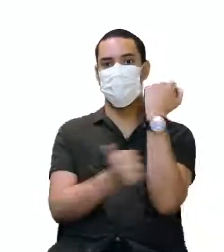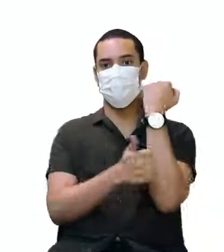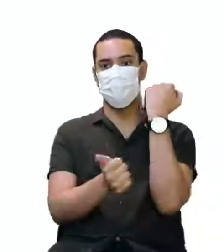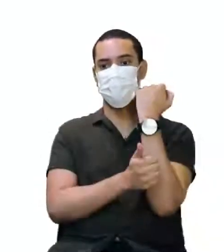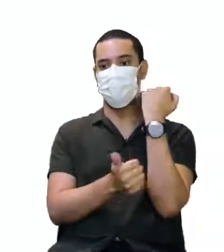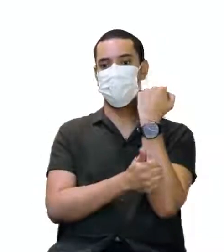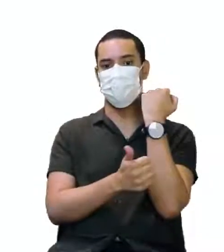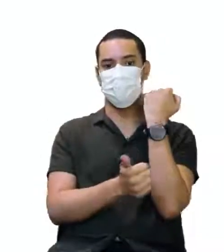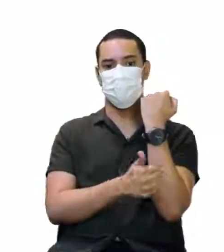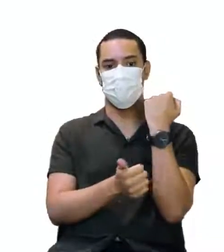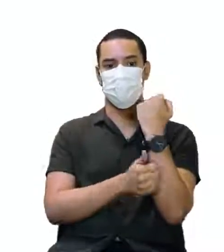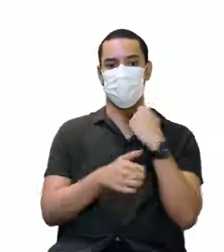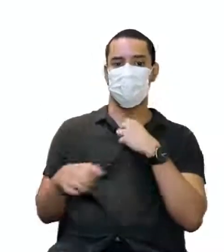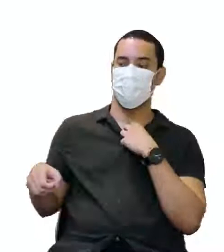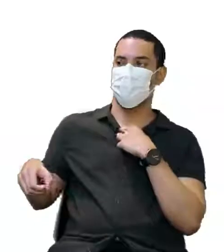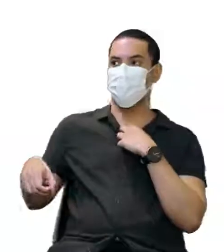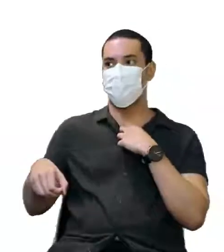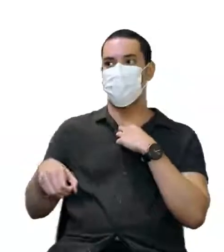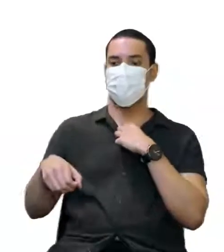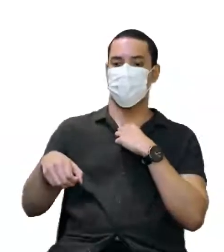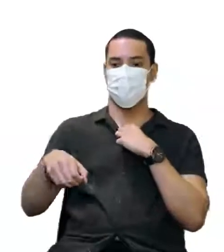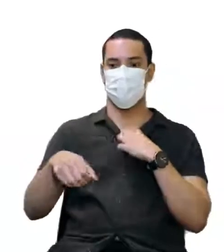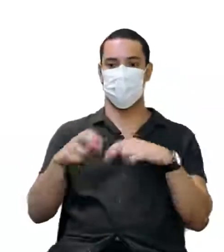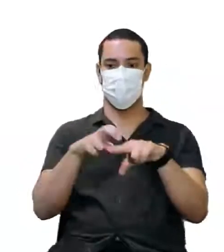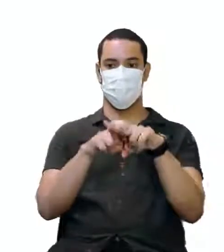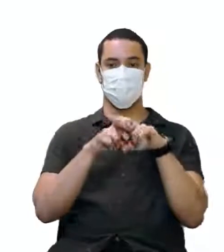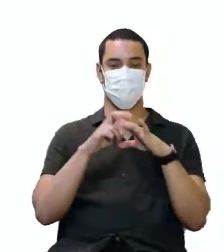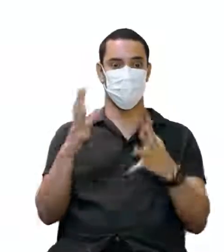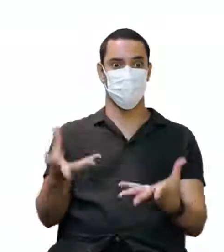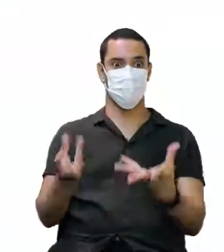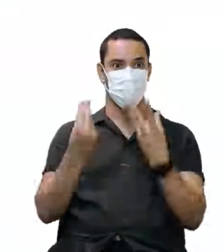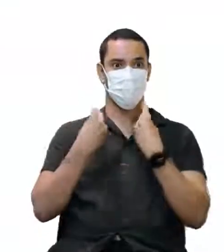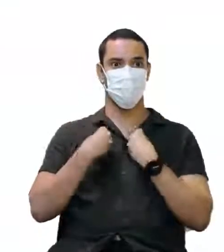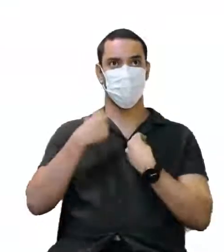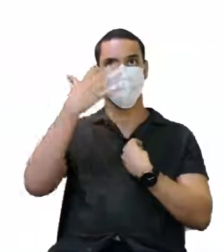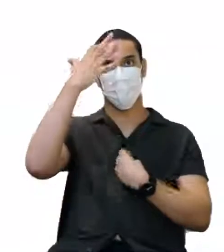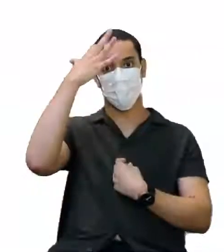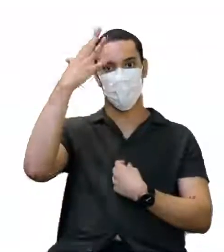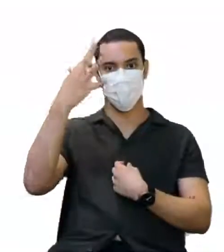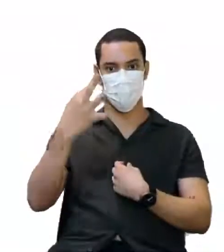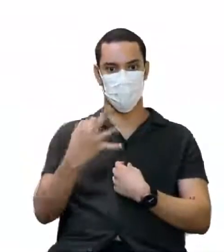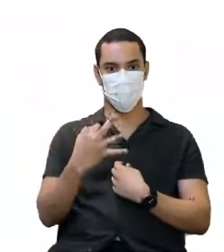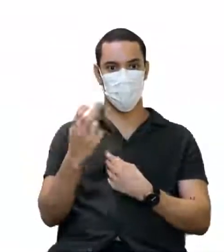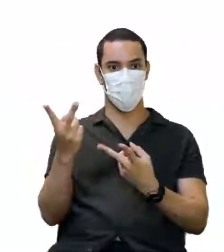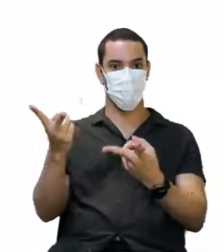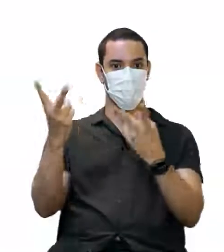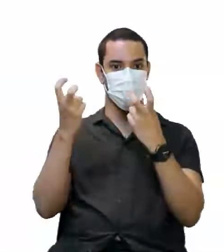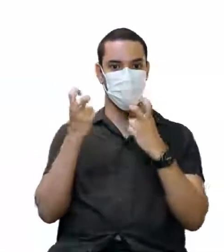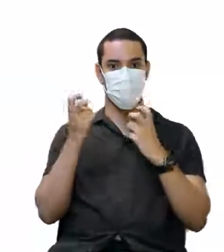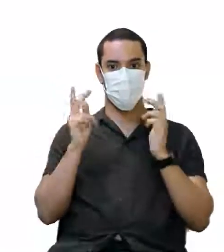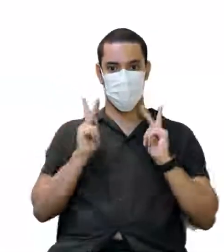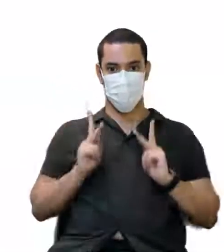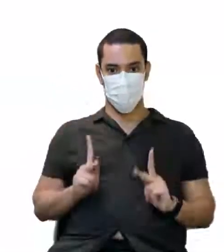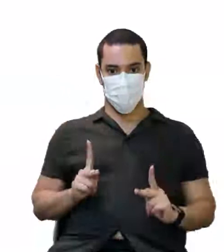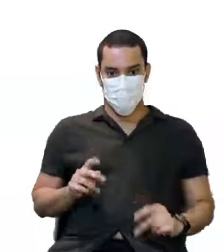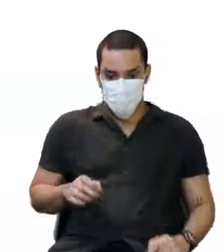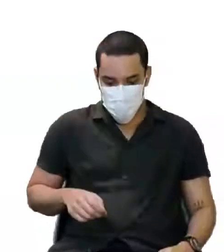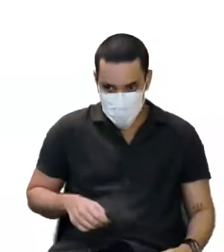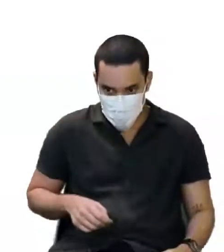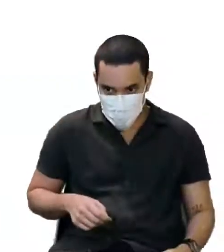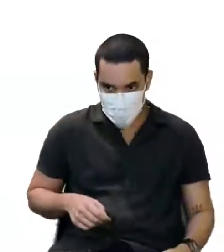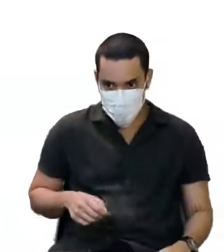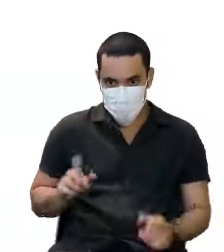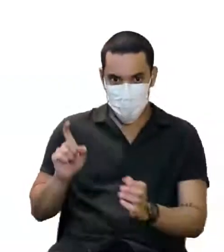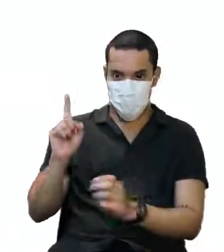pau. Tá? Então dá a entender, e tá vendo que a postura do macho, né, ele tá mais assim